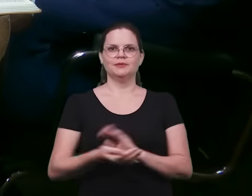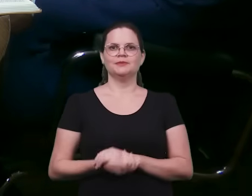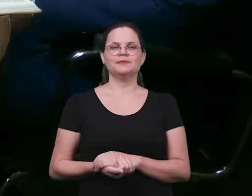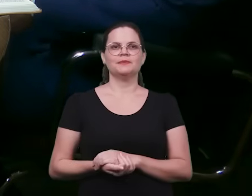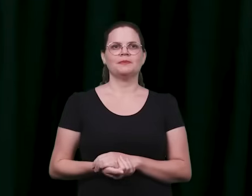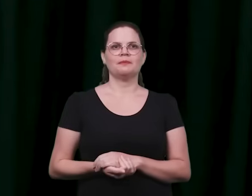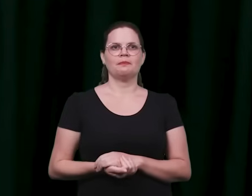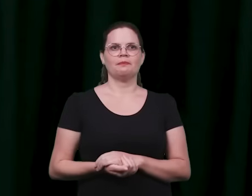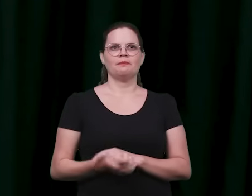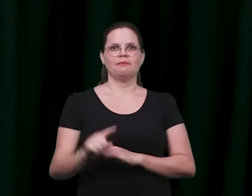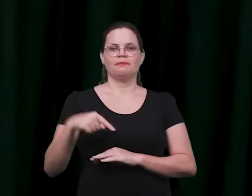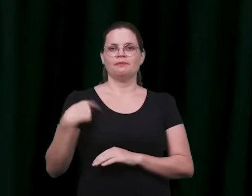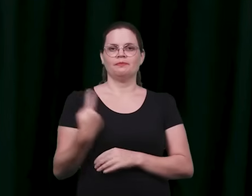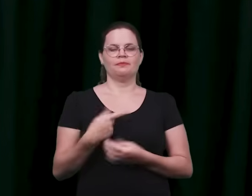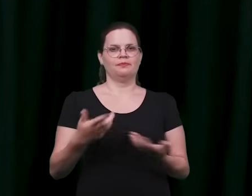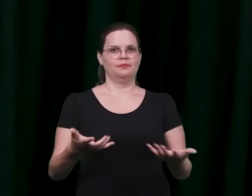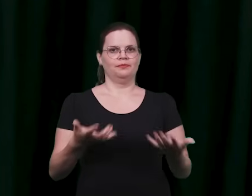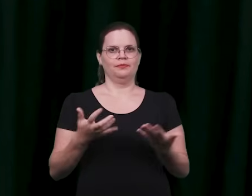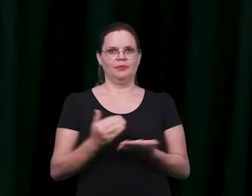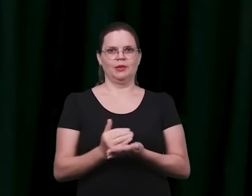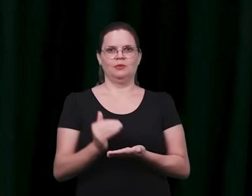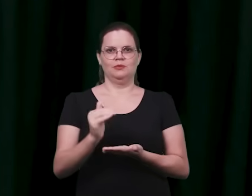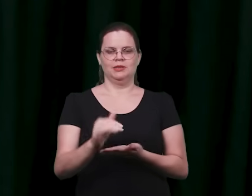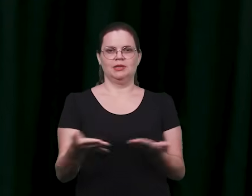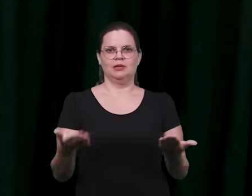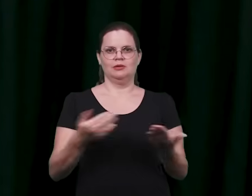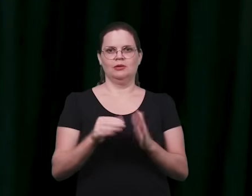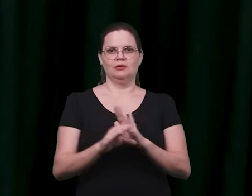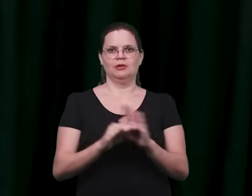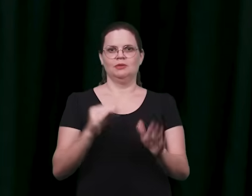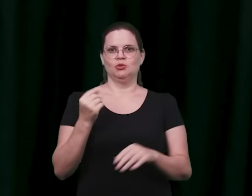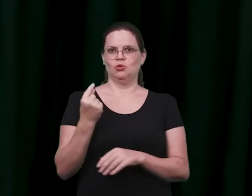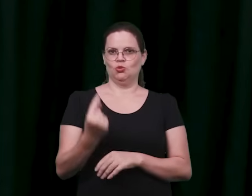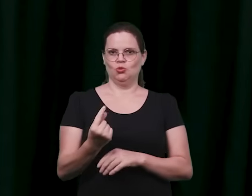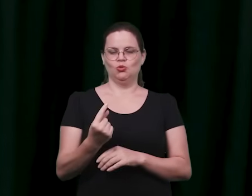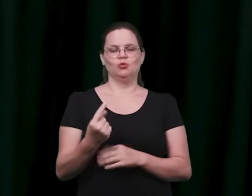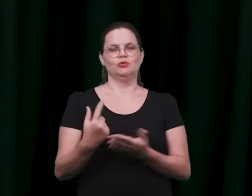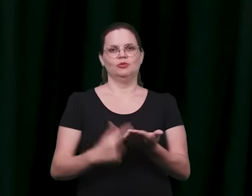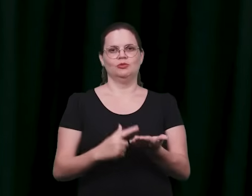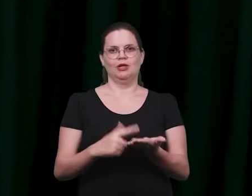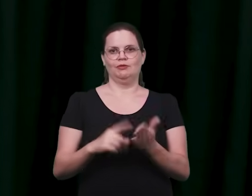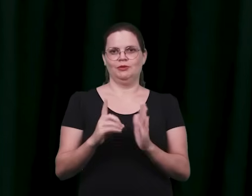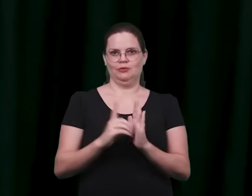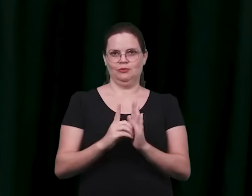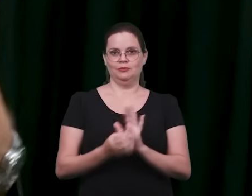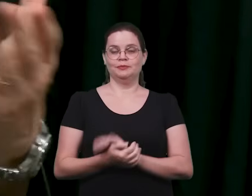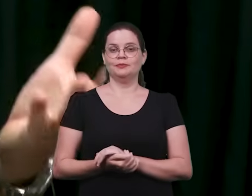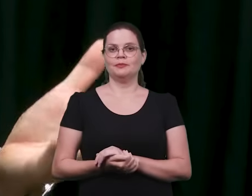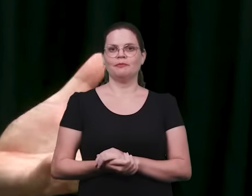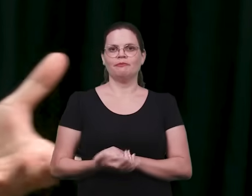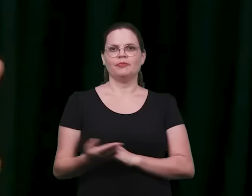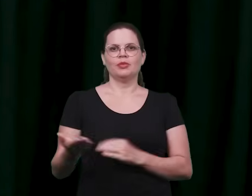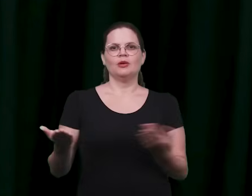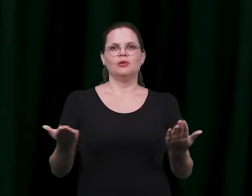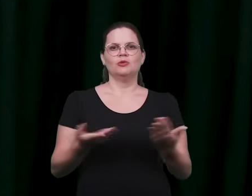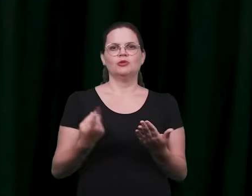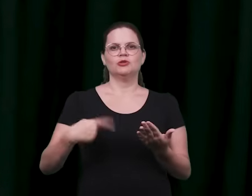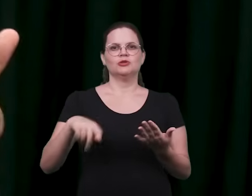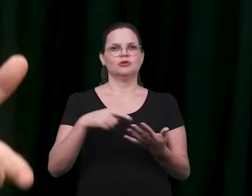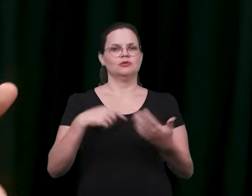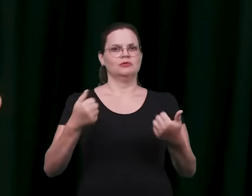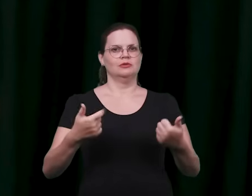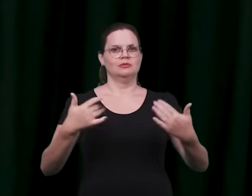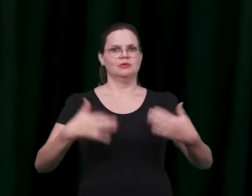Nós queremos hoje iniciar aqui o capítulo 1. Falaremos um pouco nesse episódio entre o capítulo 1 e